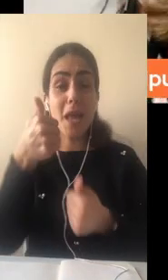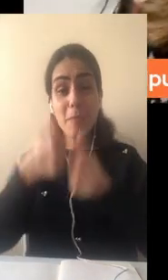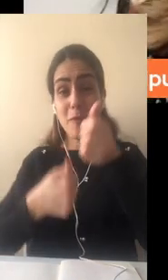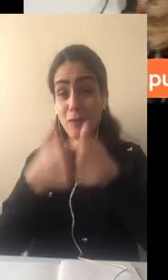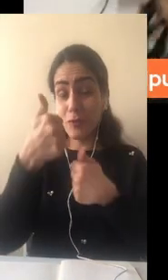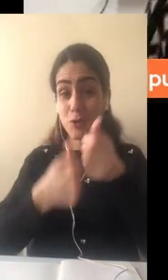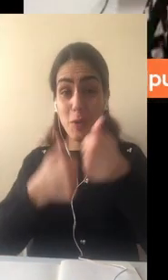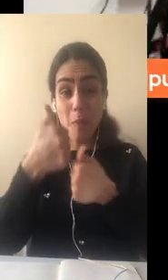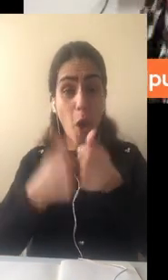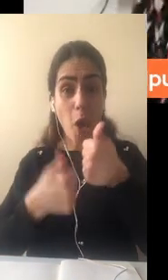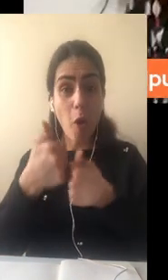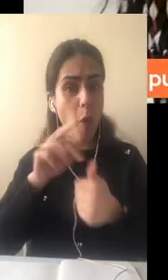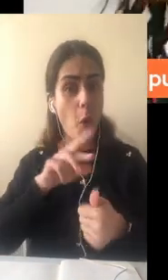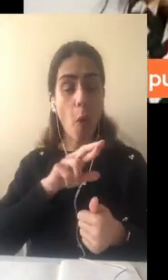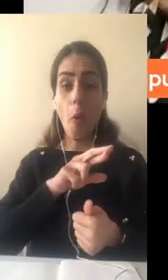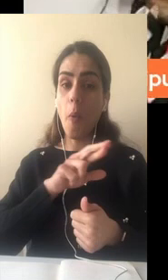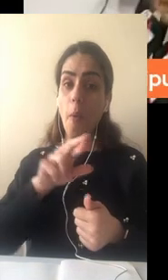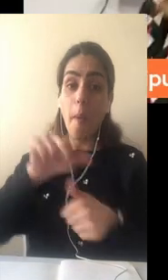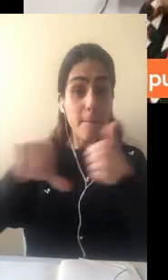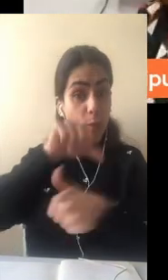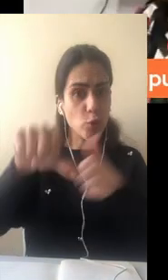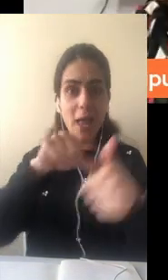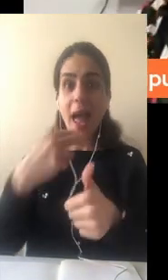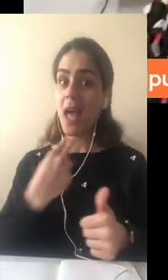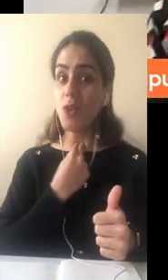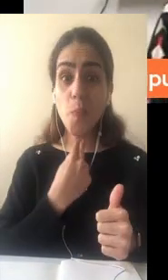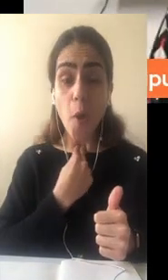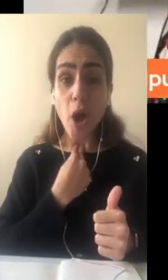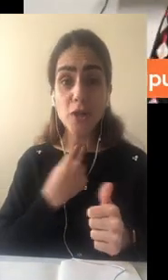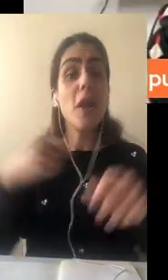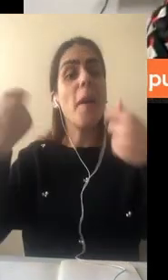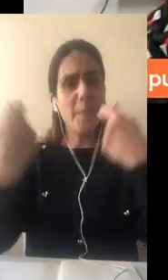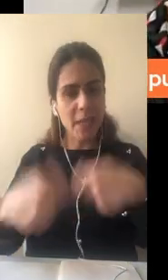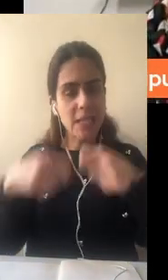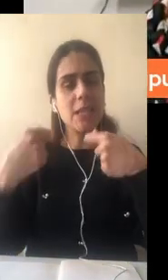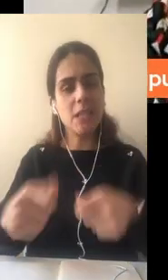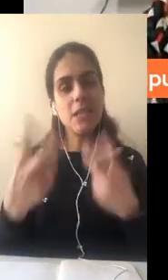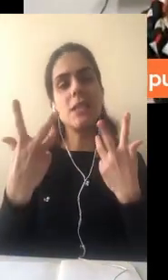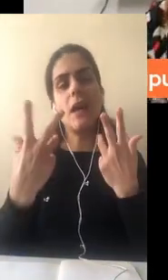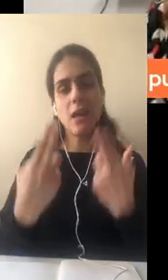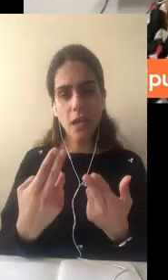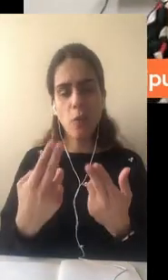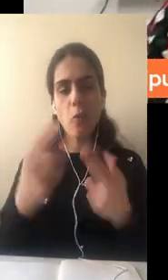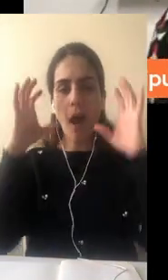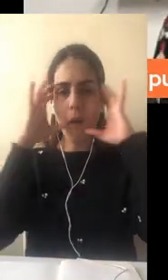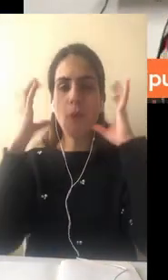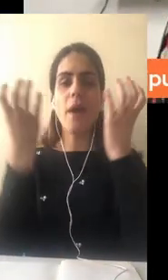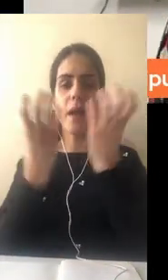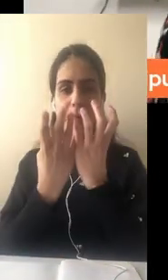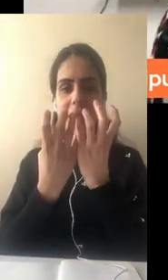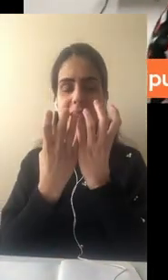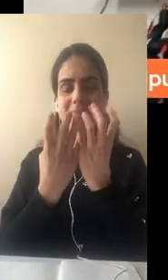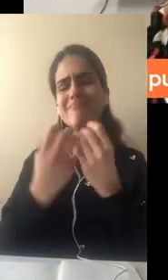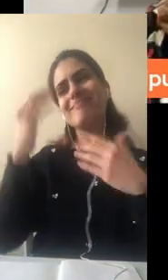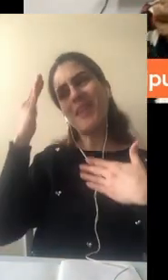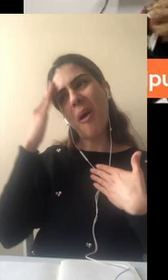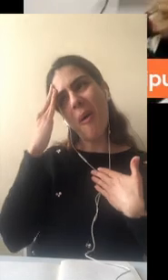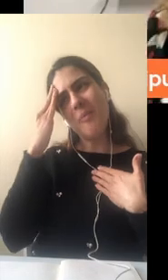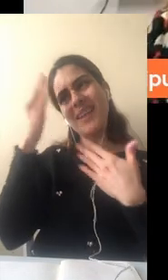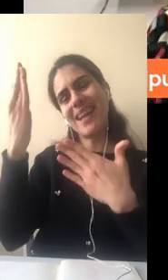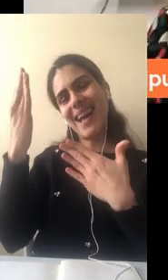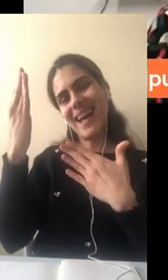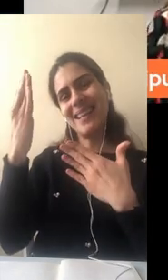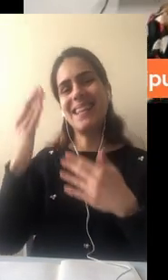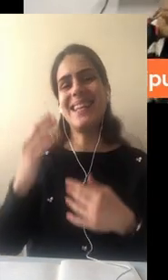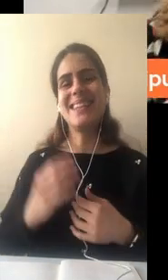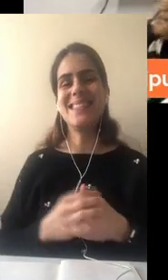futebol, né? Por exemplo. Exato. Então, vamos lá. Obrigada, Cássia. Eu queria, mais uma